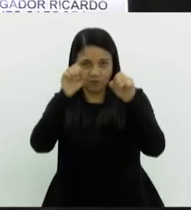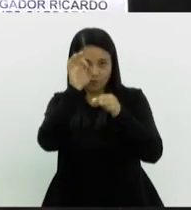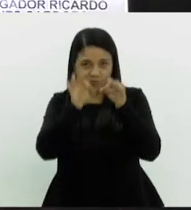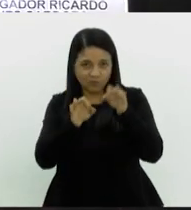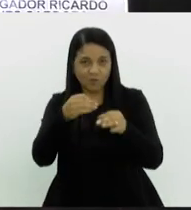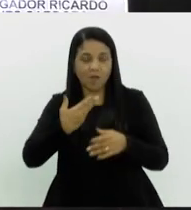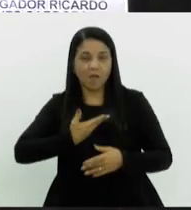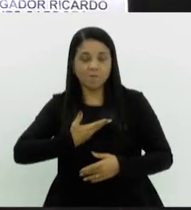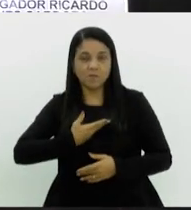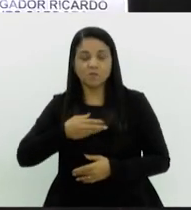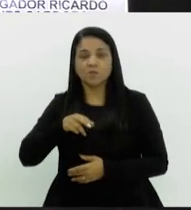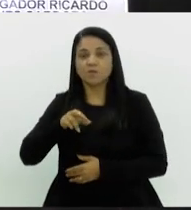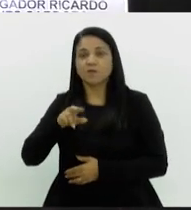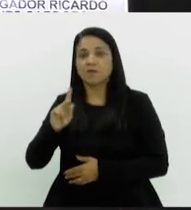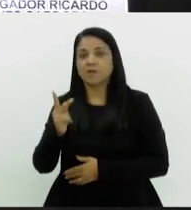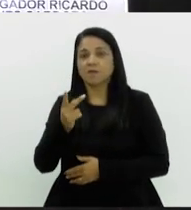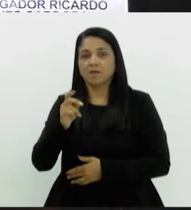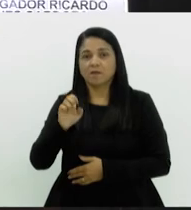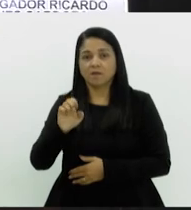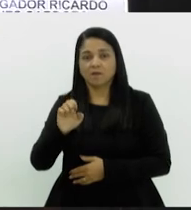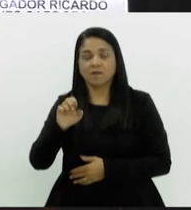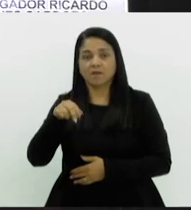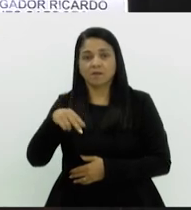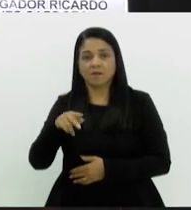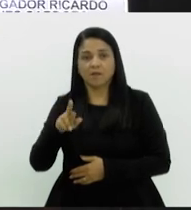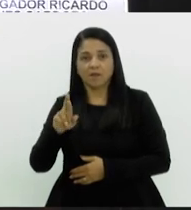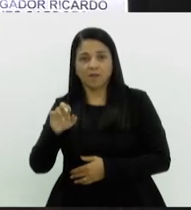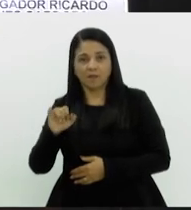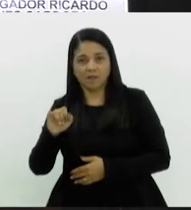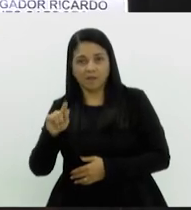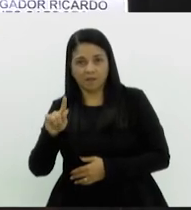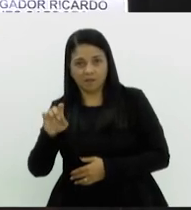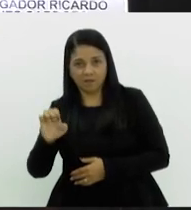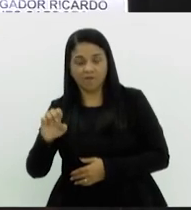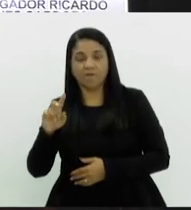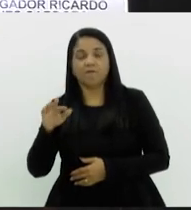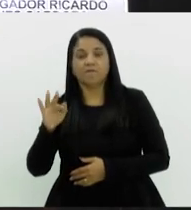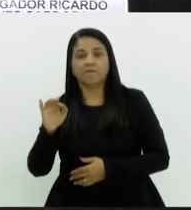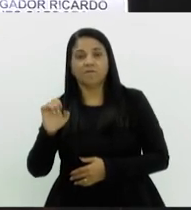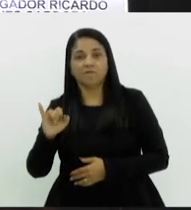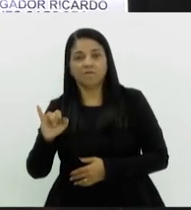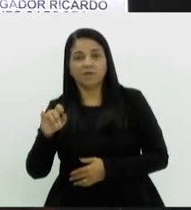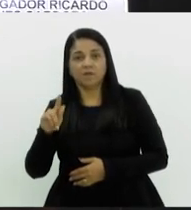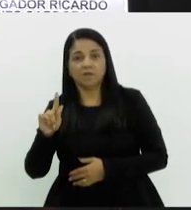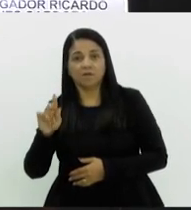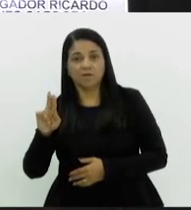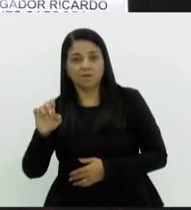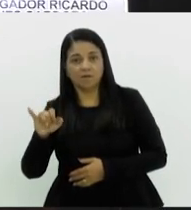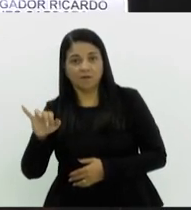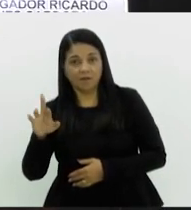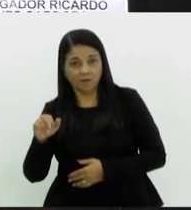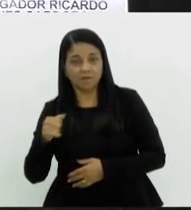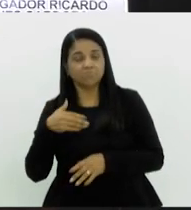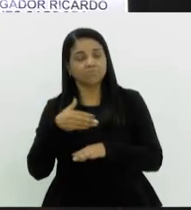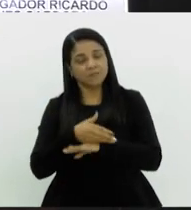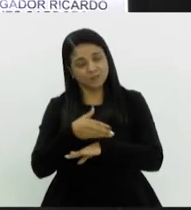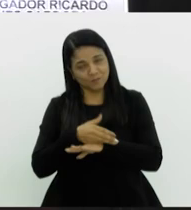amigo, doutor Henrique Figueira, que participou. Então, eu me sinto